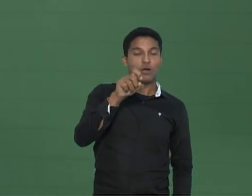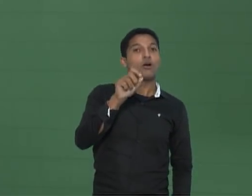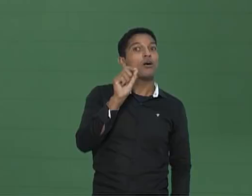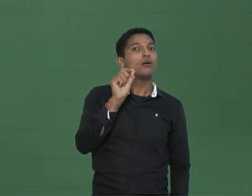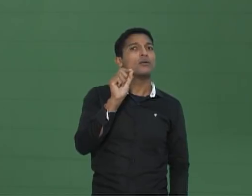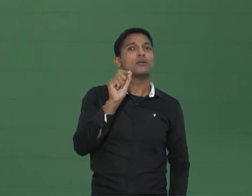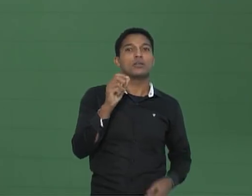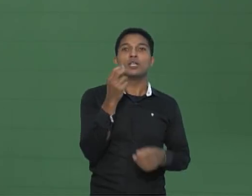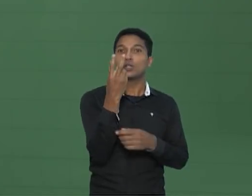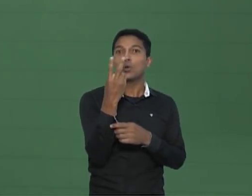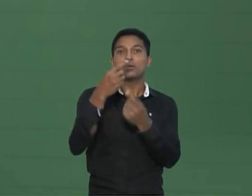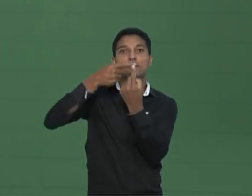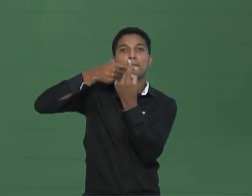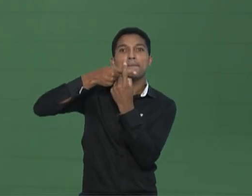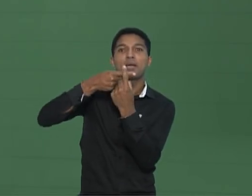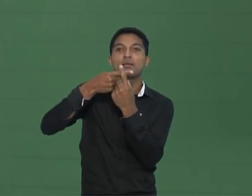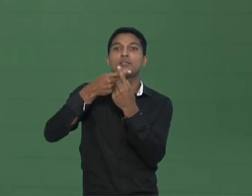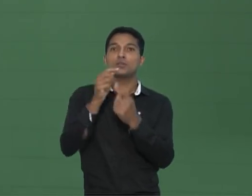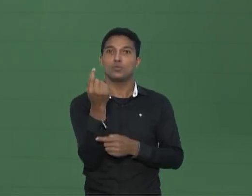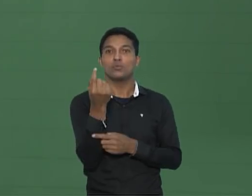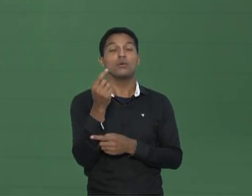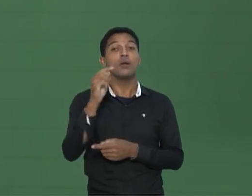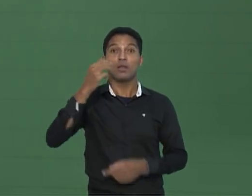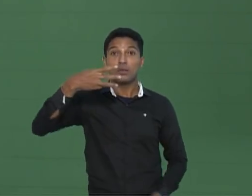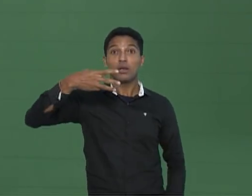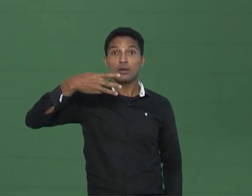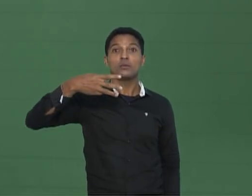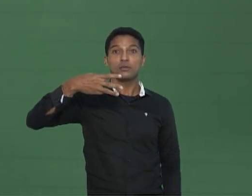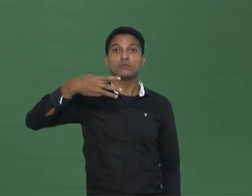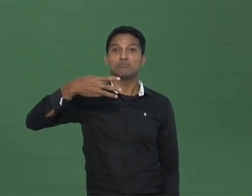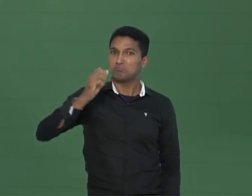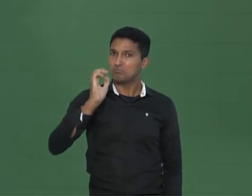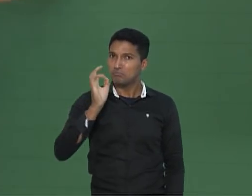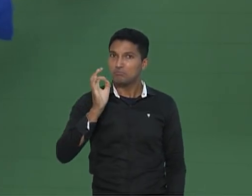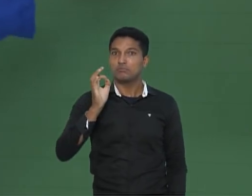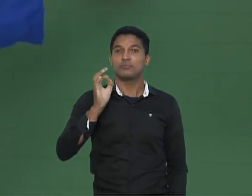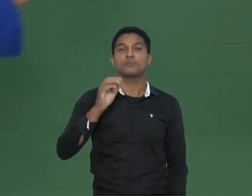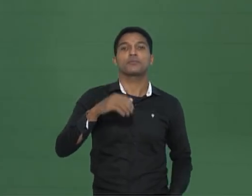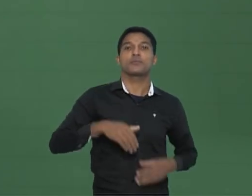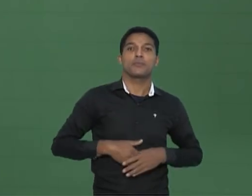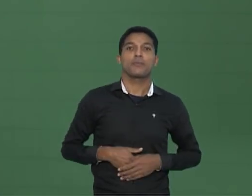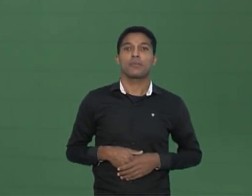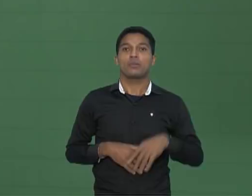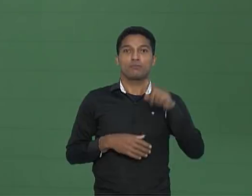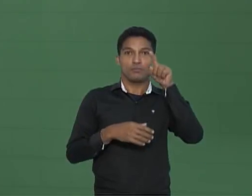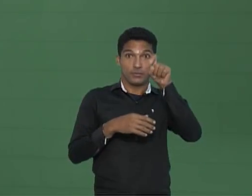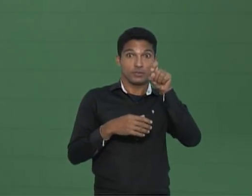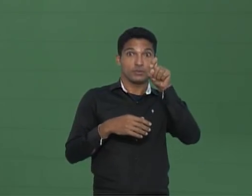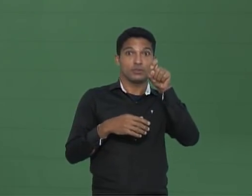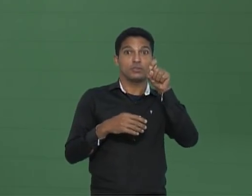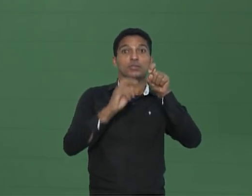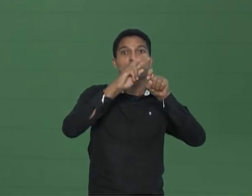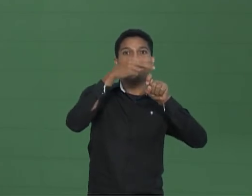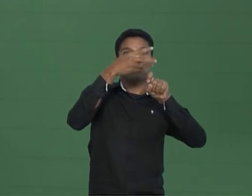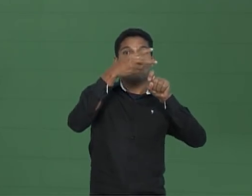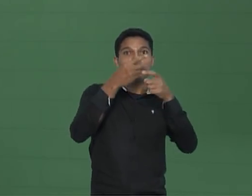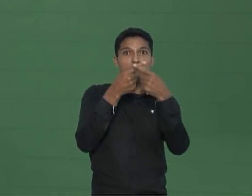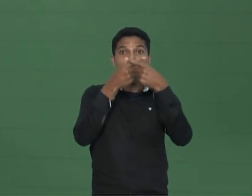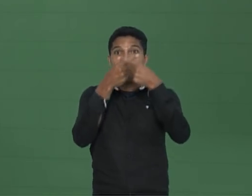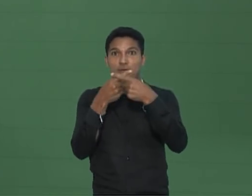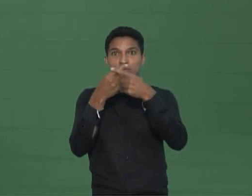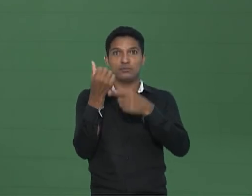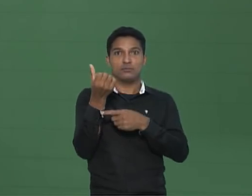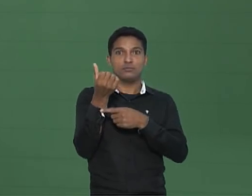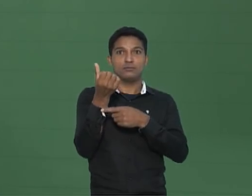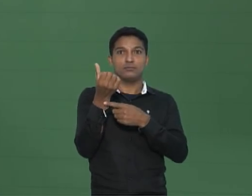1, né, dá 3, correto? X ao quadrado vezes 6, como é um número